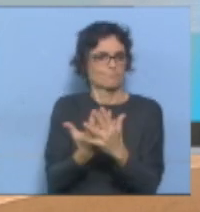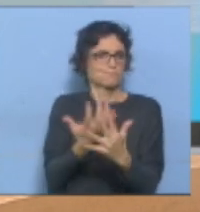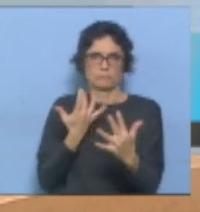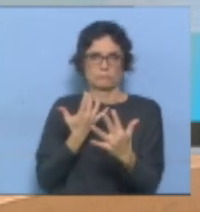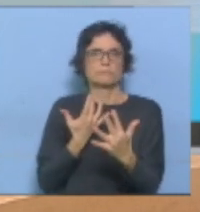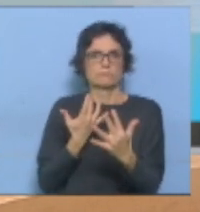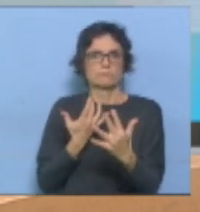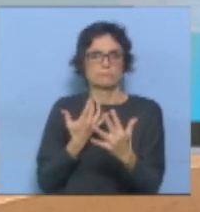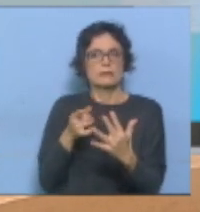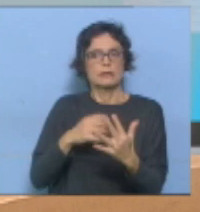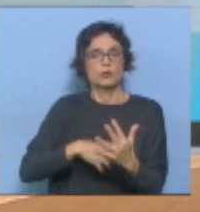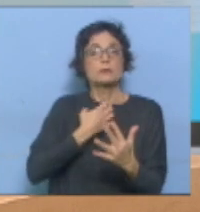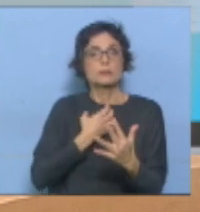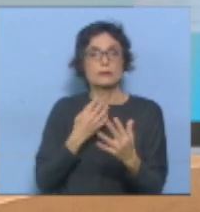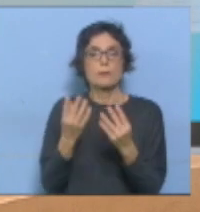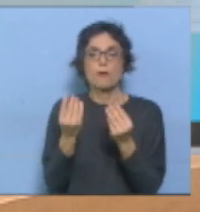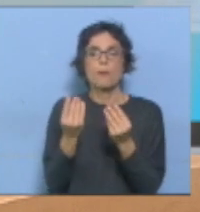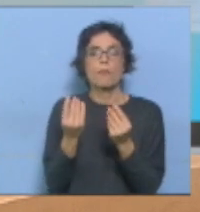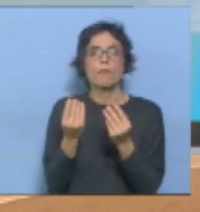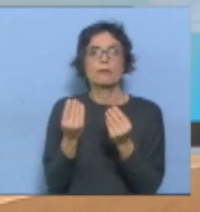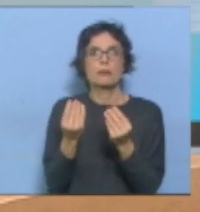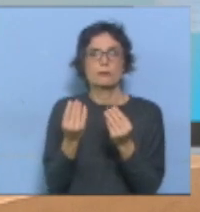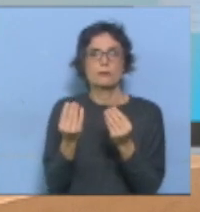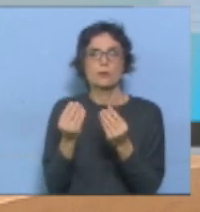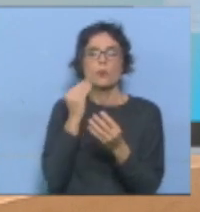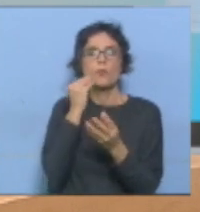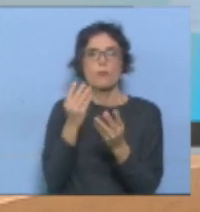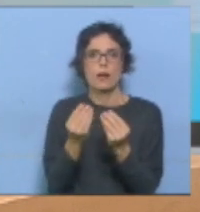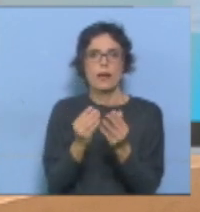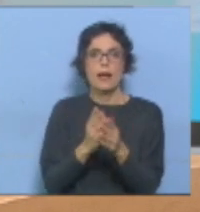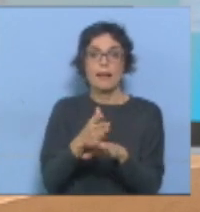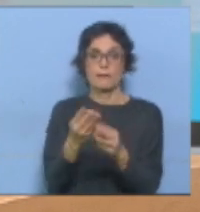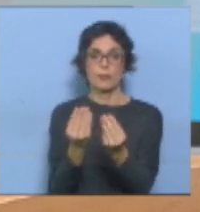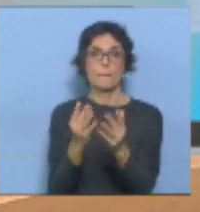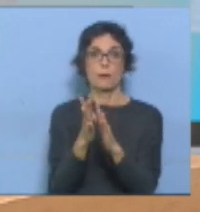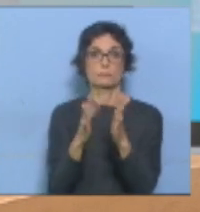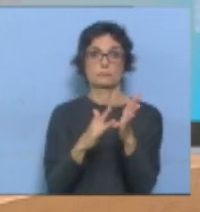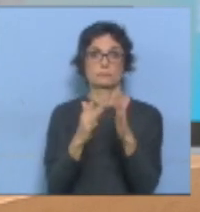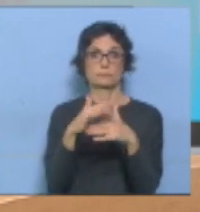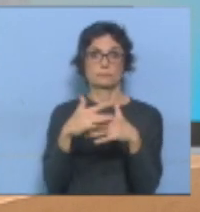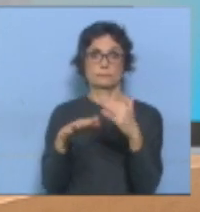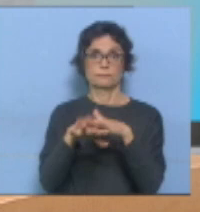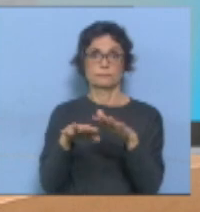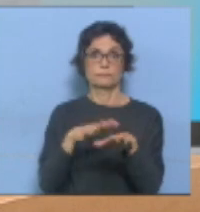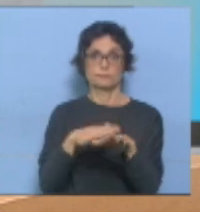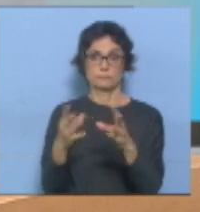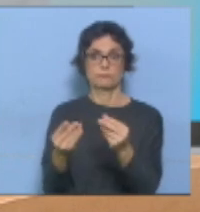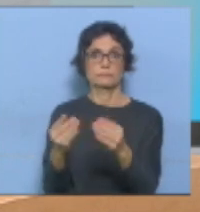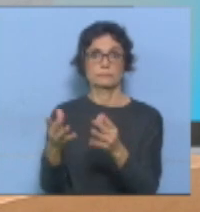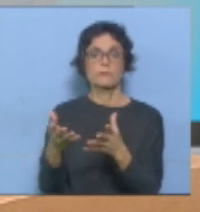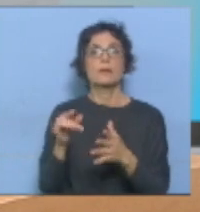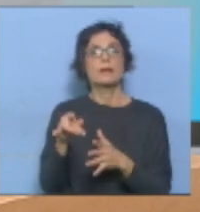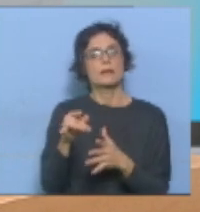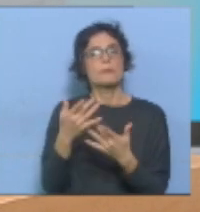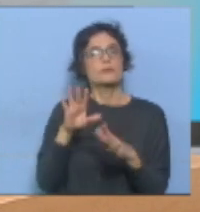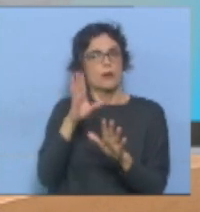tato é mais importante e o tato faz-se muitas vezes através das mãos. Mas nós não sabemos tudo na relação com os outros e, portanto, temos